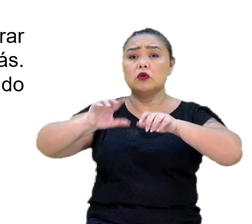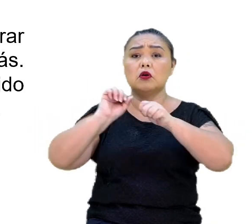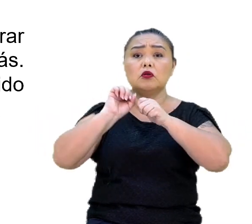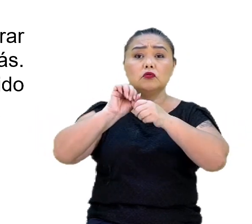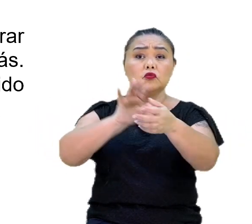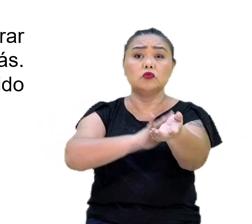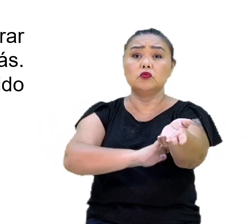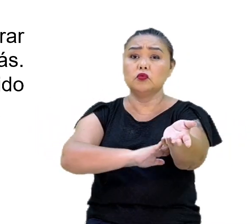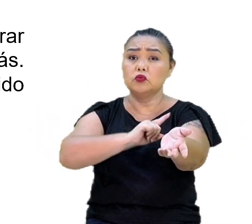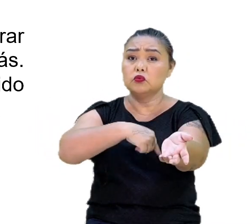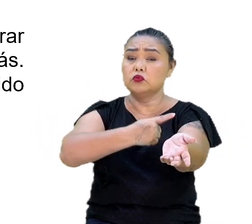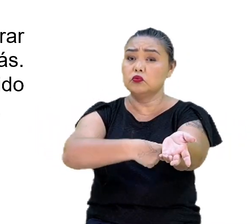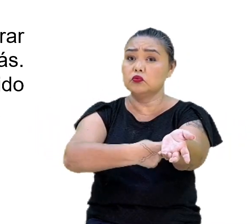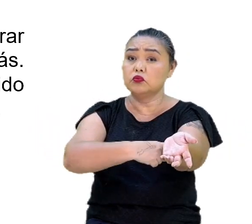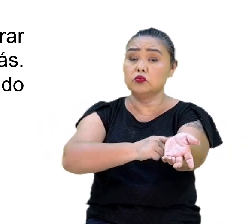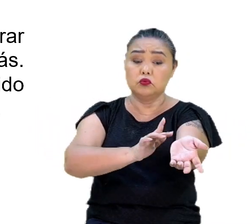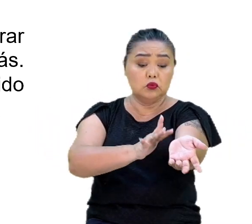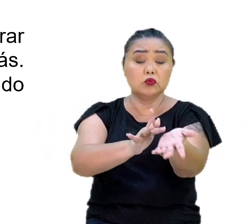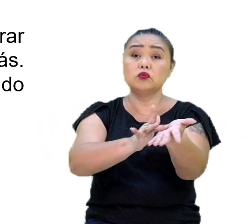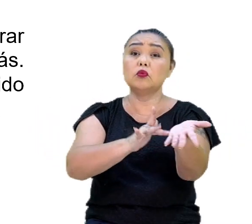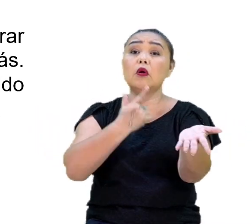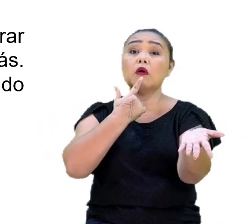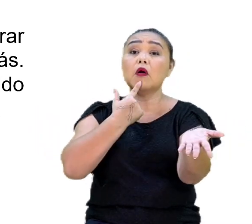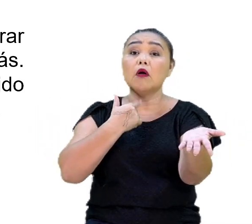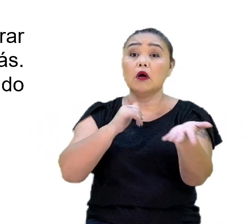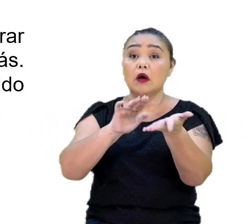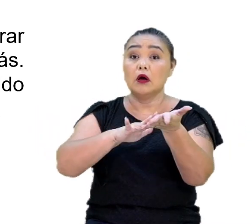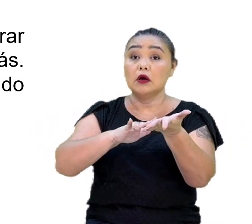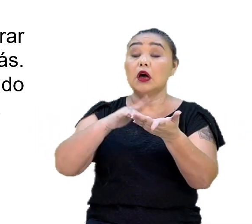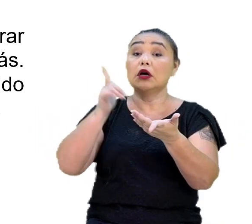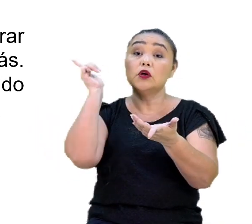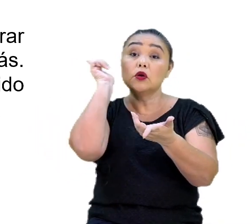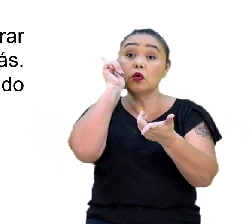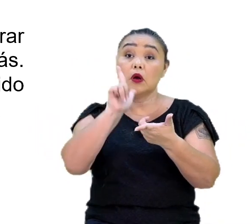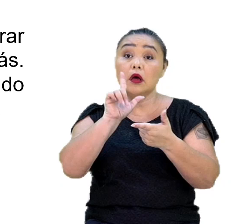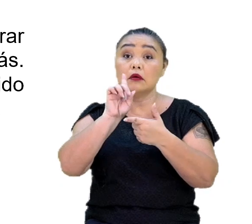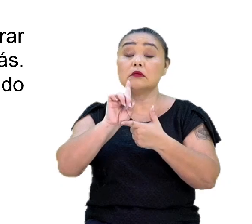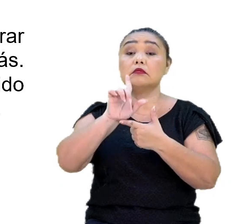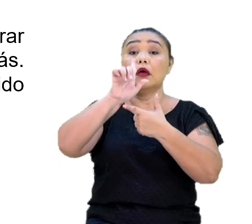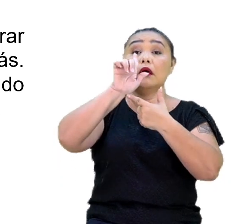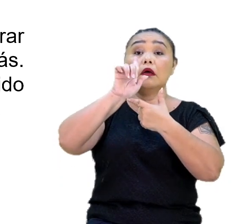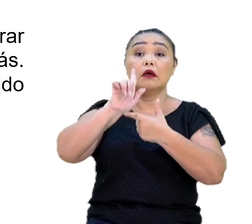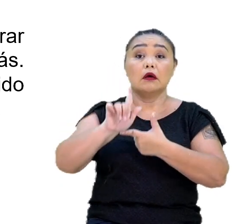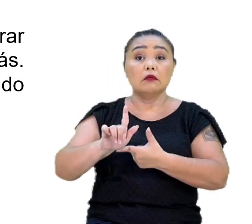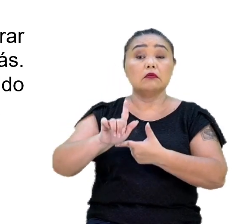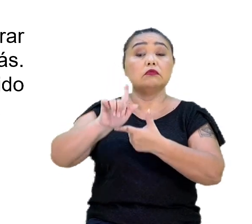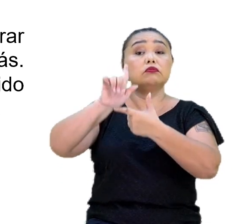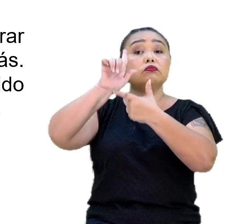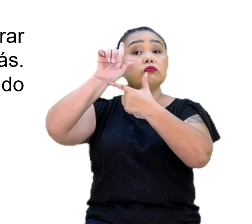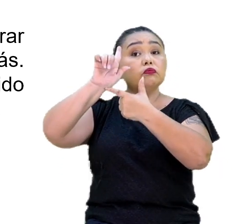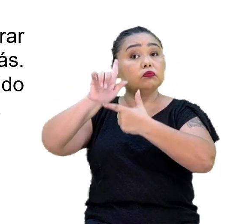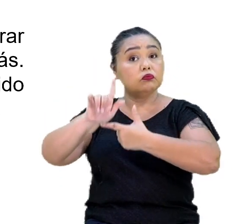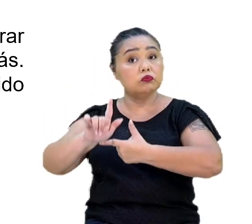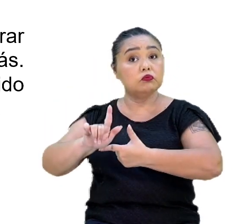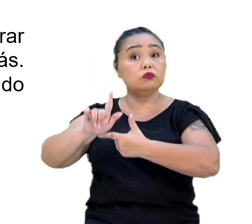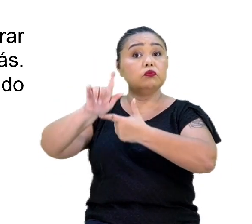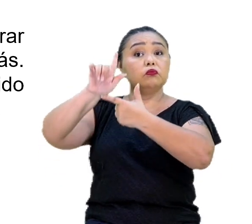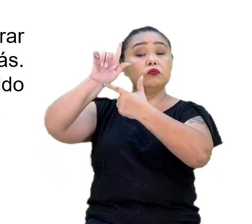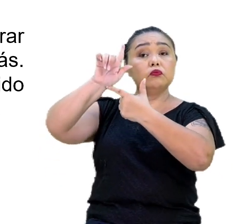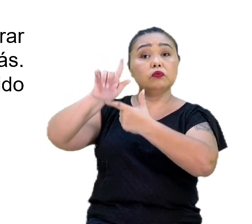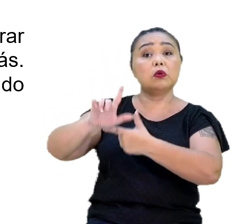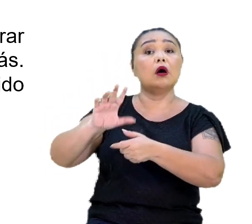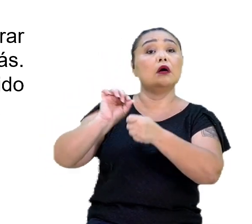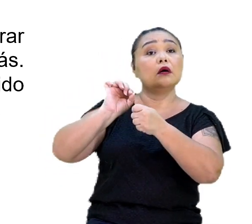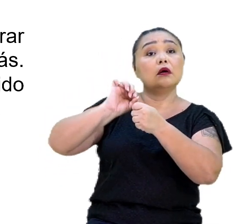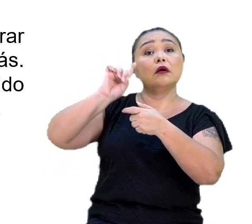sangue. Né? Nesse processo, a gente usa a força da gravidade para acelerar o que seria o processo de decantação, a partir